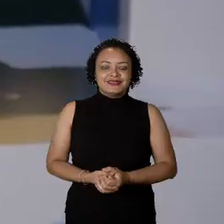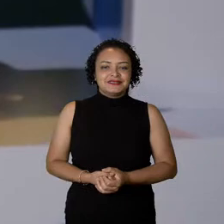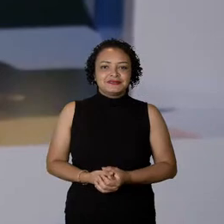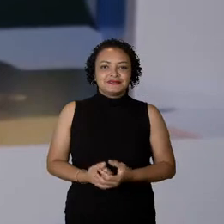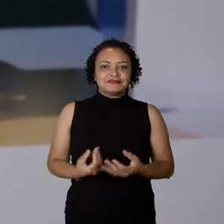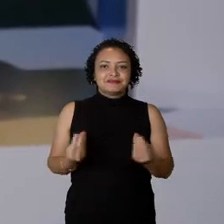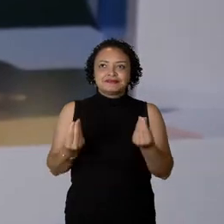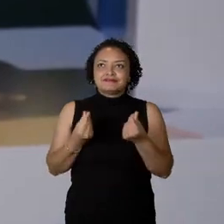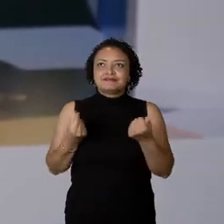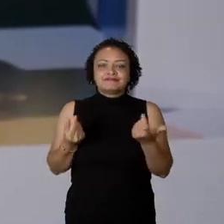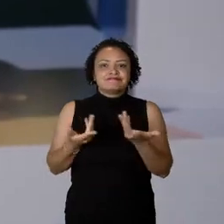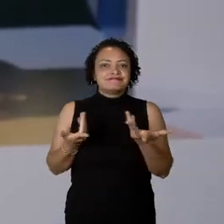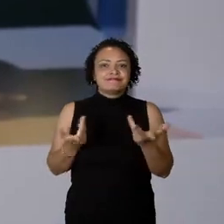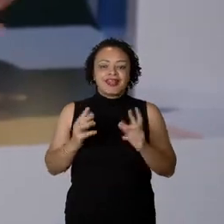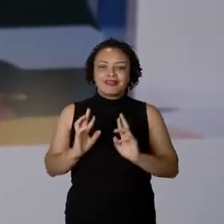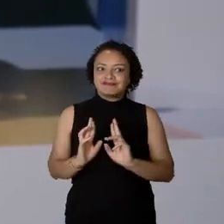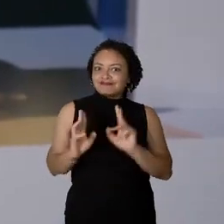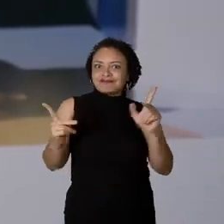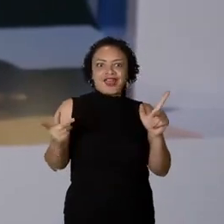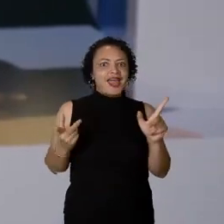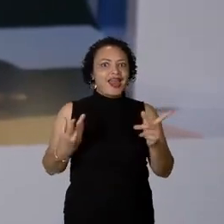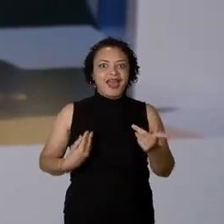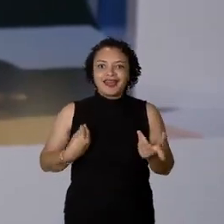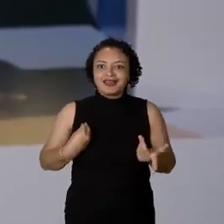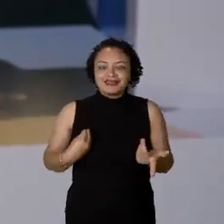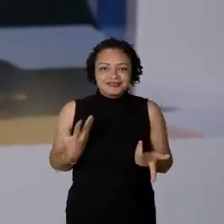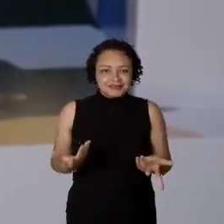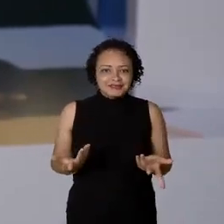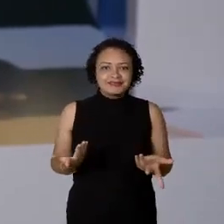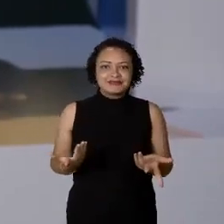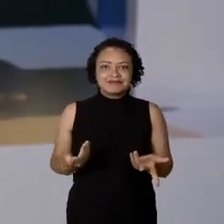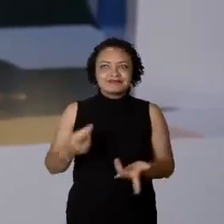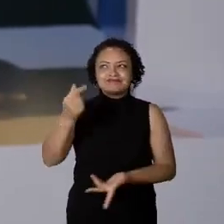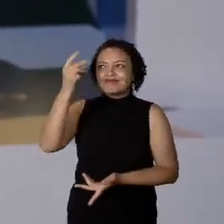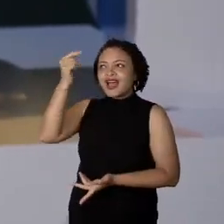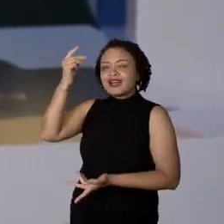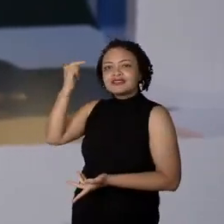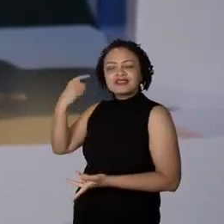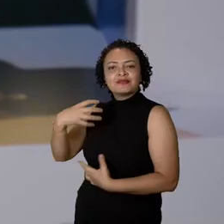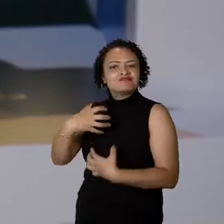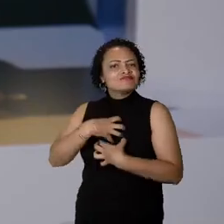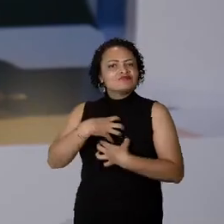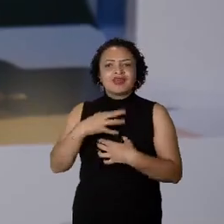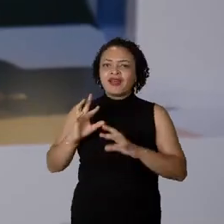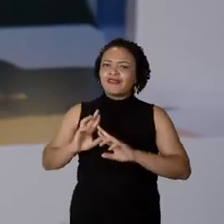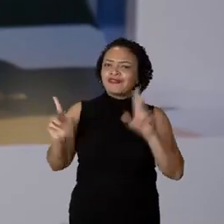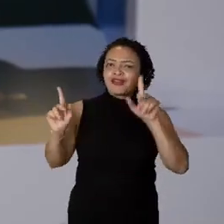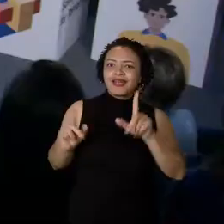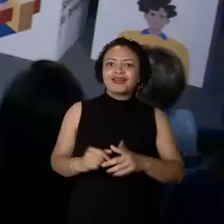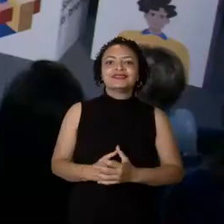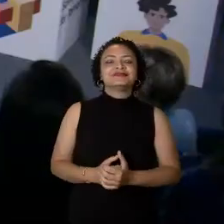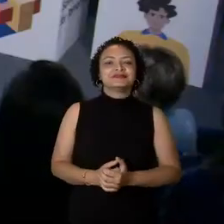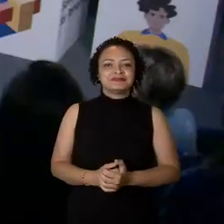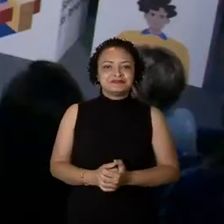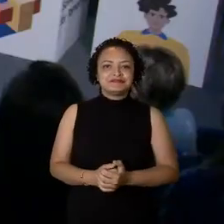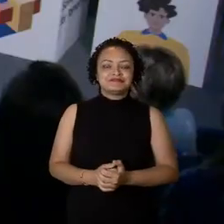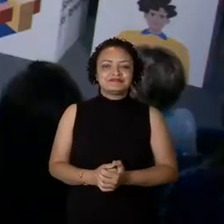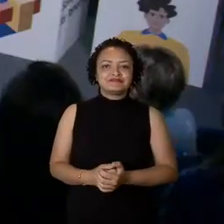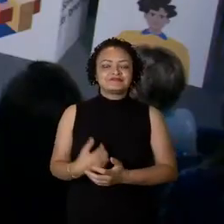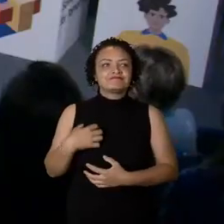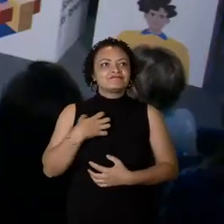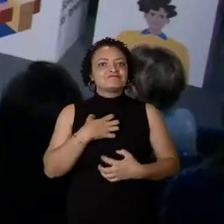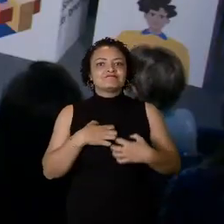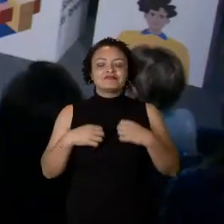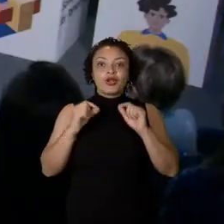num momento muito atípico da minha vida, sabe? Uma parada que fazia muito tempo que eu não sentia. E esse negócio que eu estou sentindo tem a ver